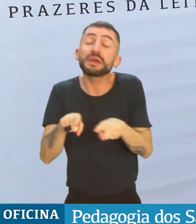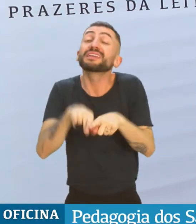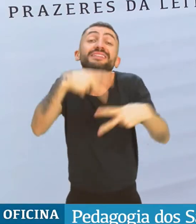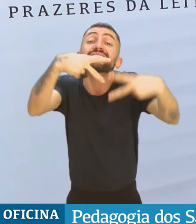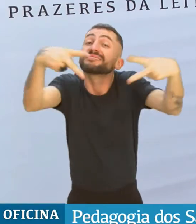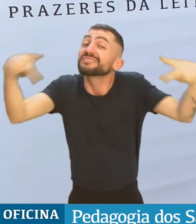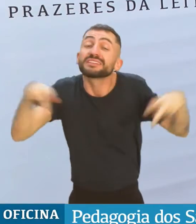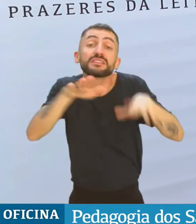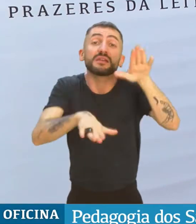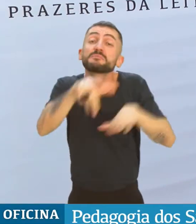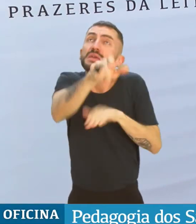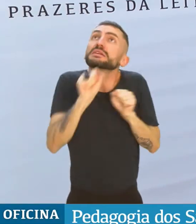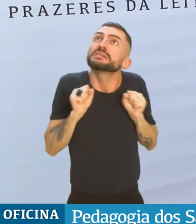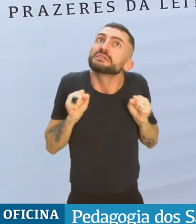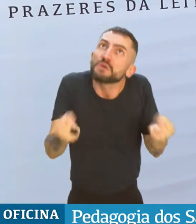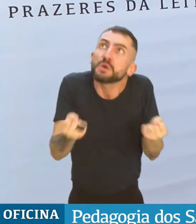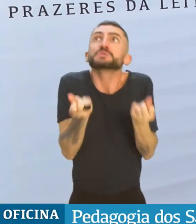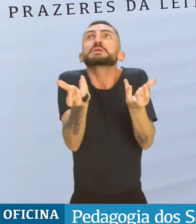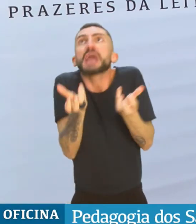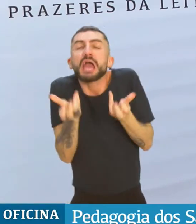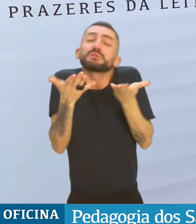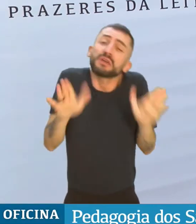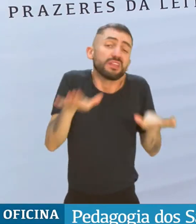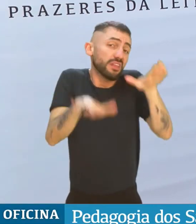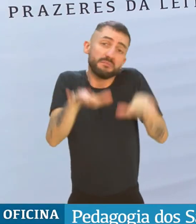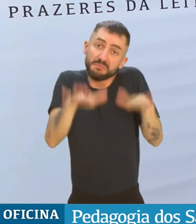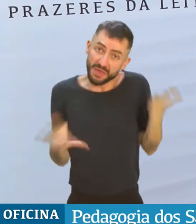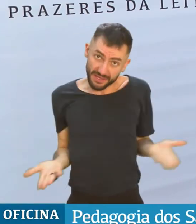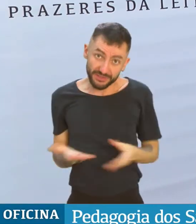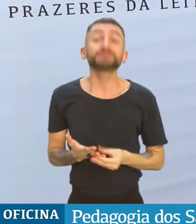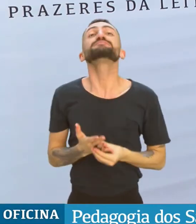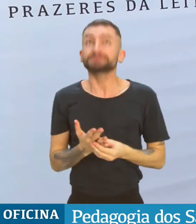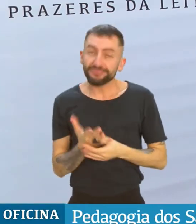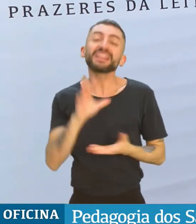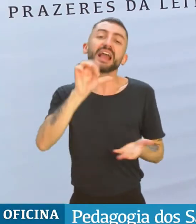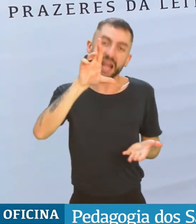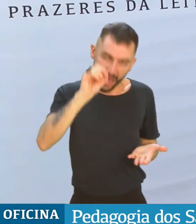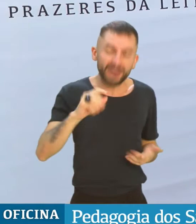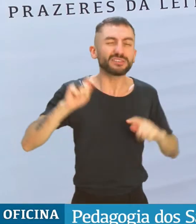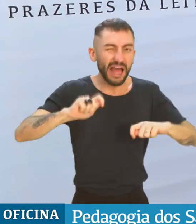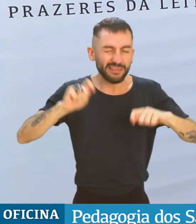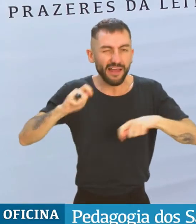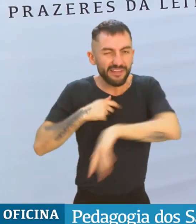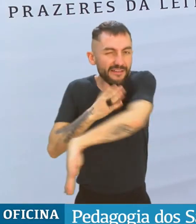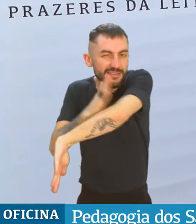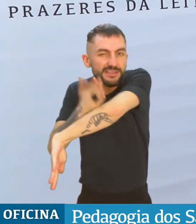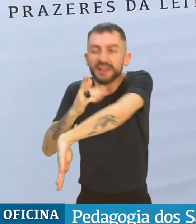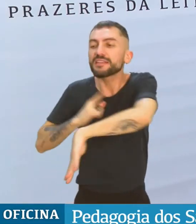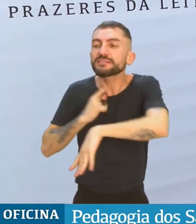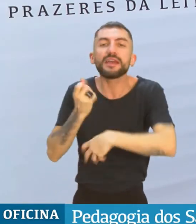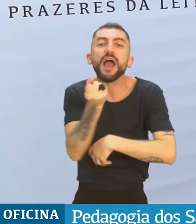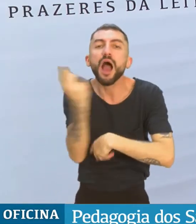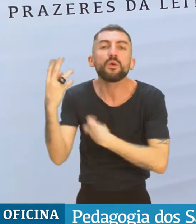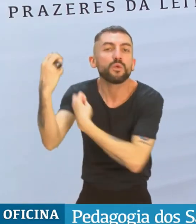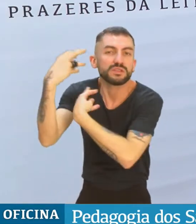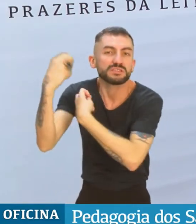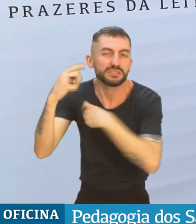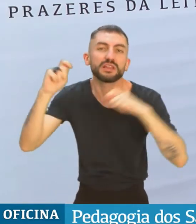sua dedicação. Tem algumas técnicas, claro, que facilitam, mas para fechar, é